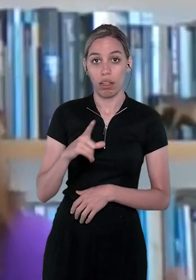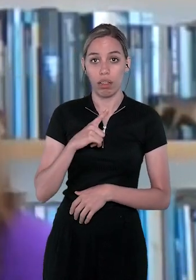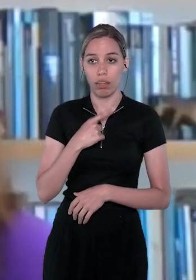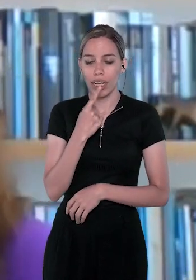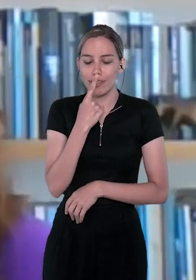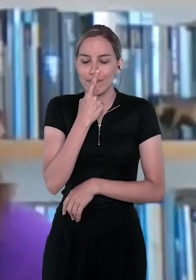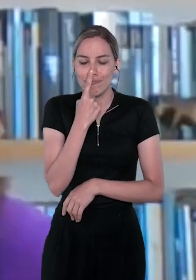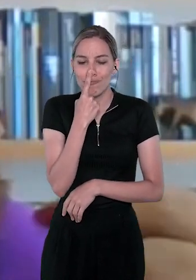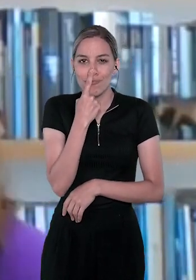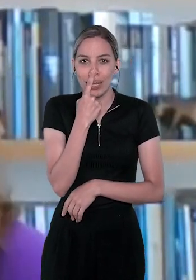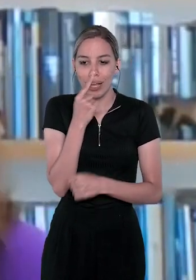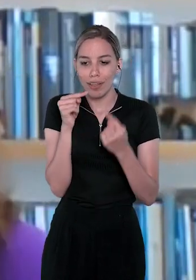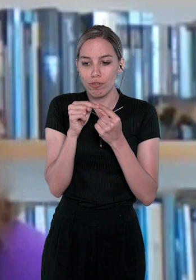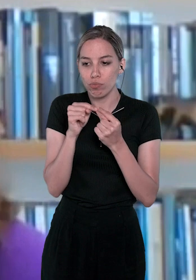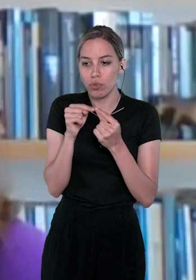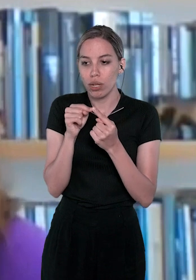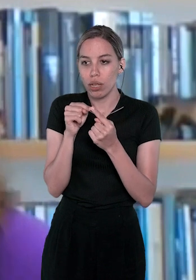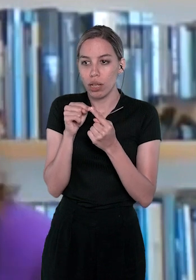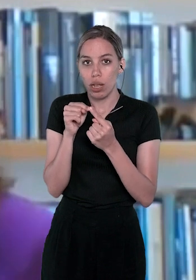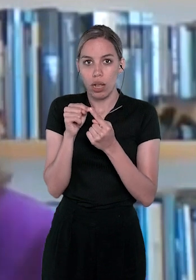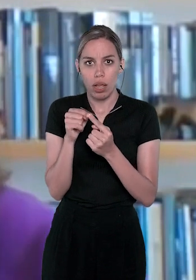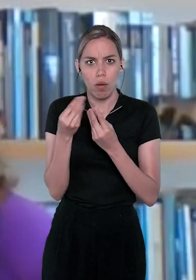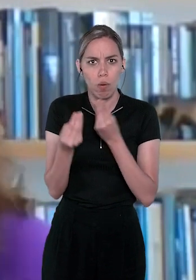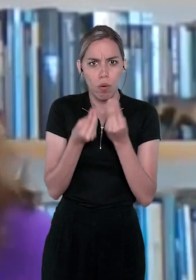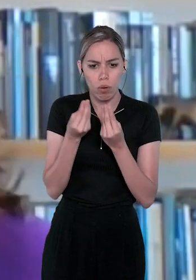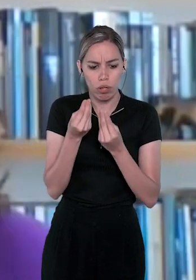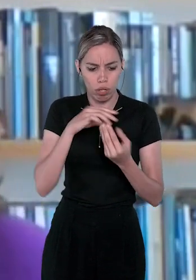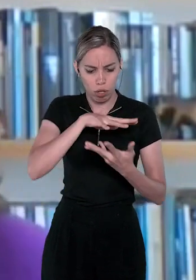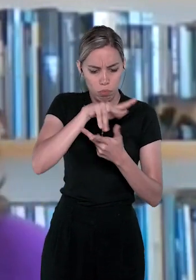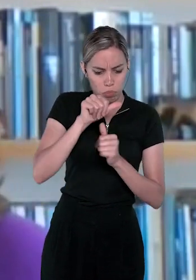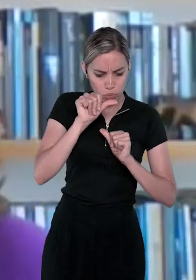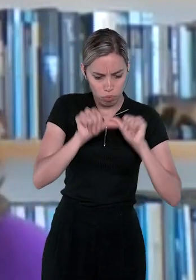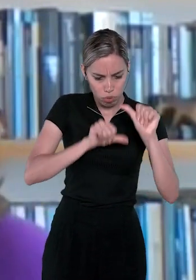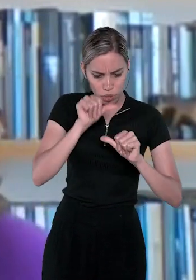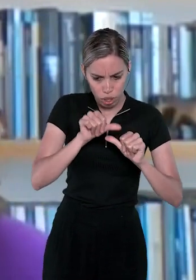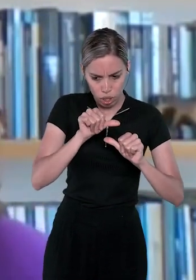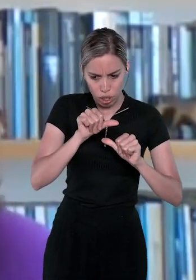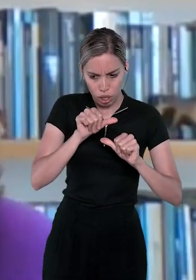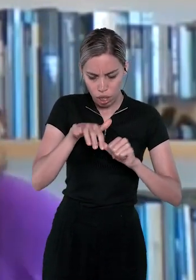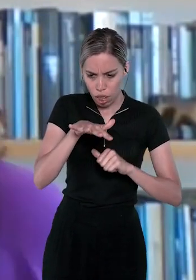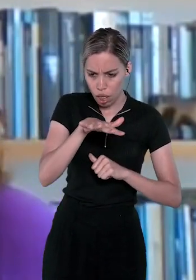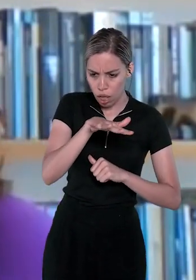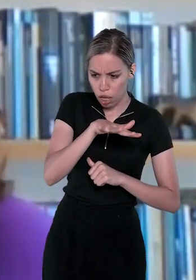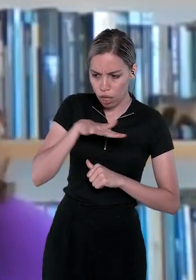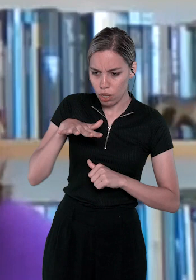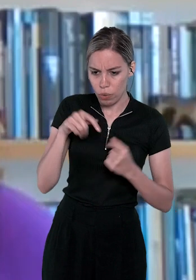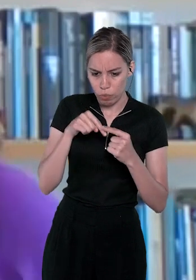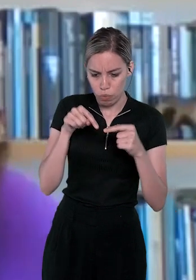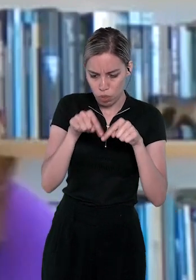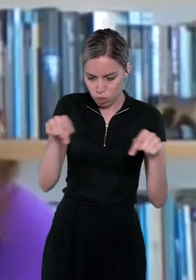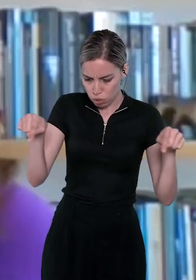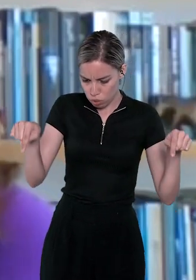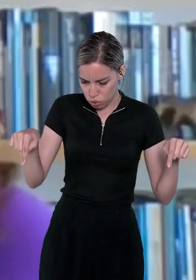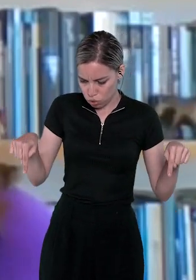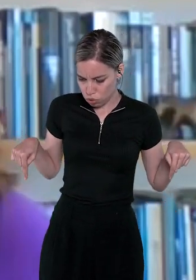de transformar o mundo a partir do quarteirão, nos espaços onde é possível a atuação, talvez seja